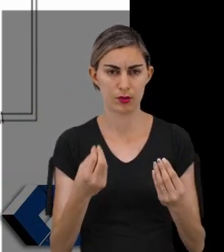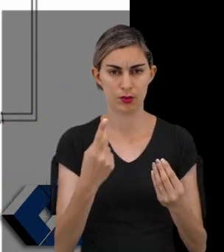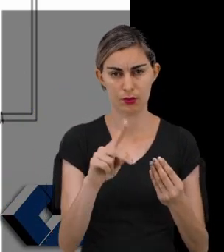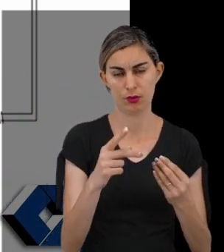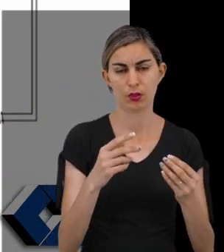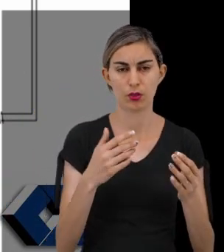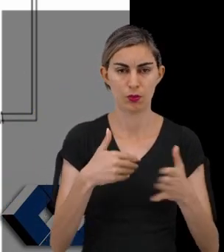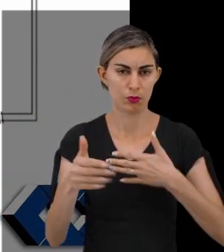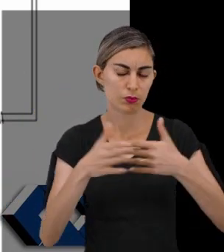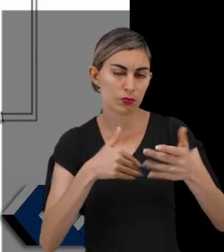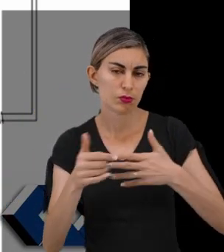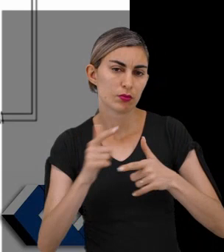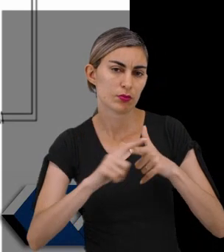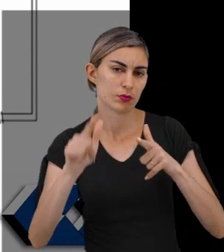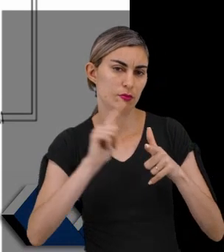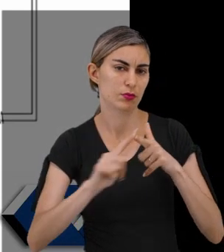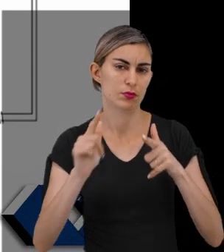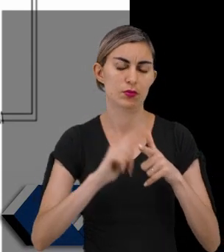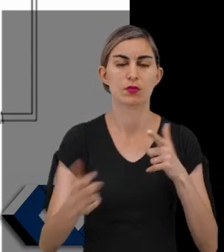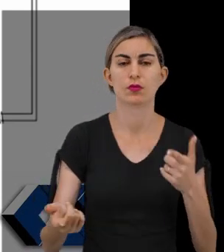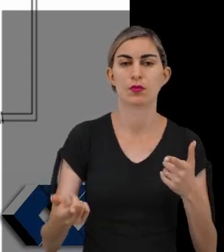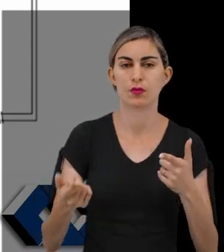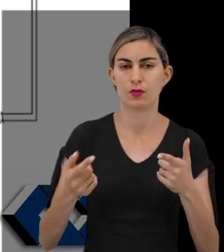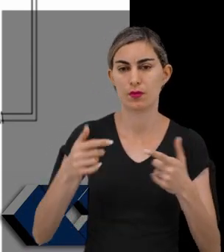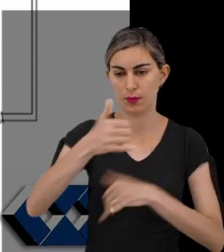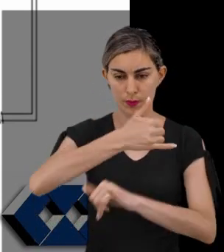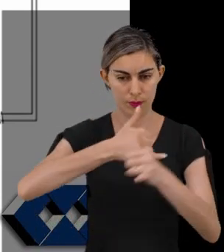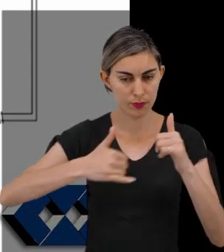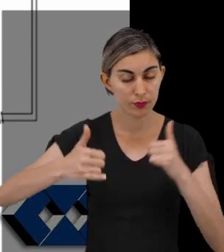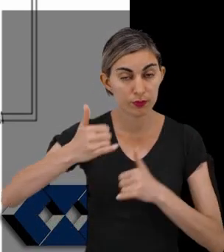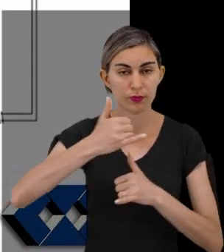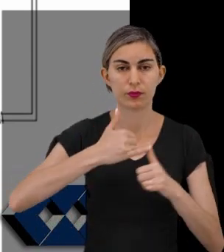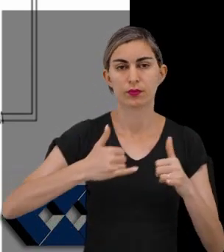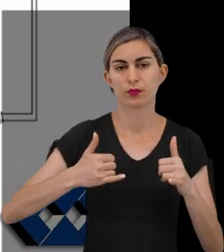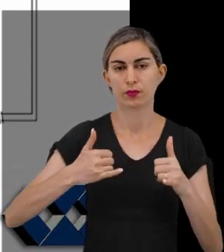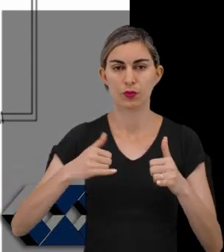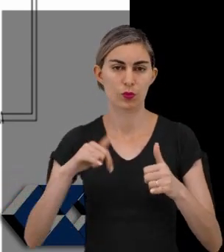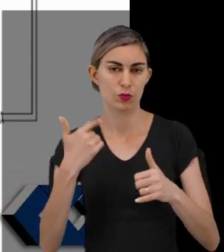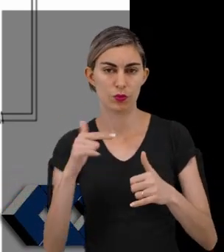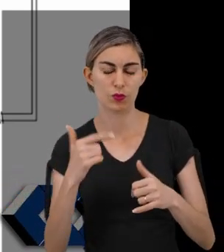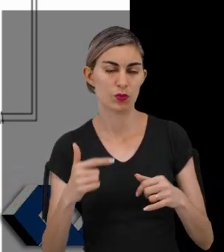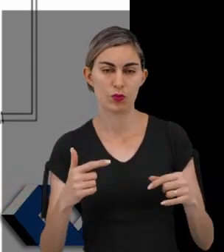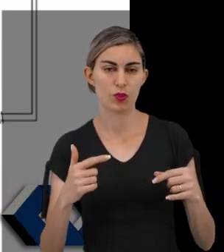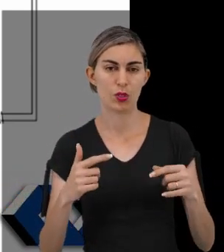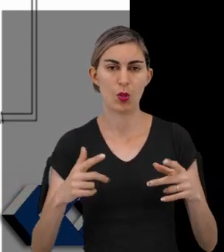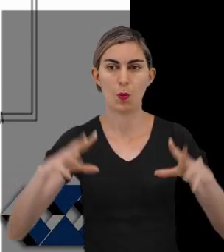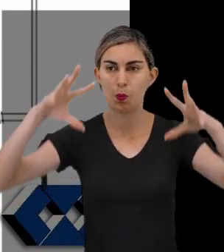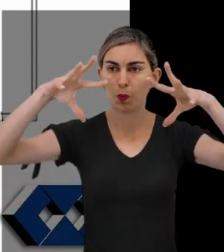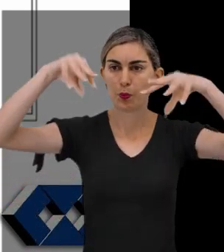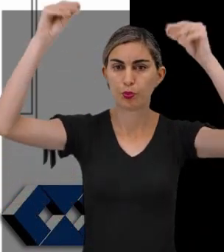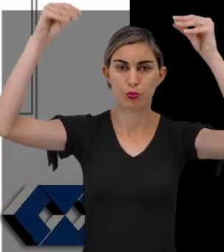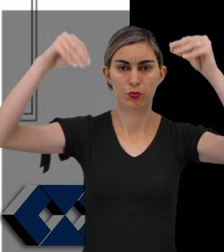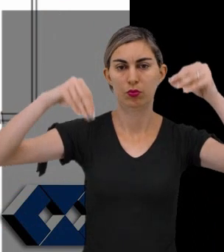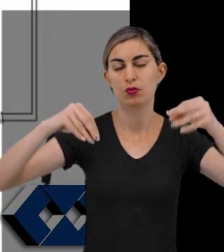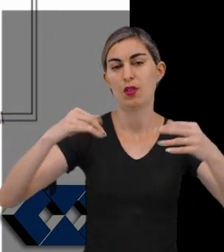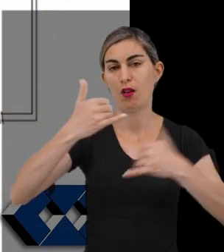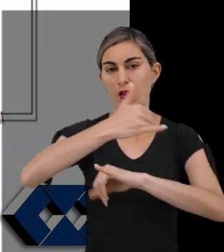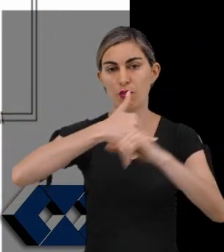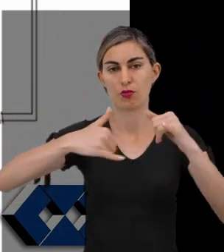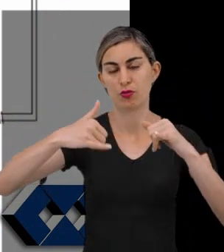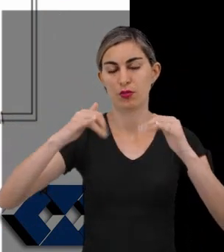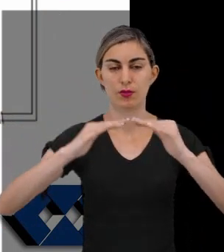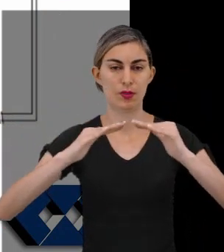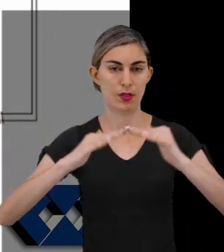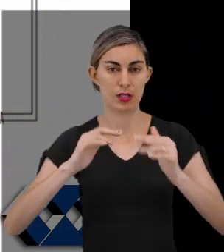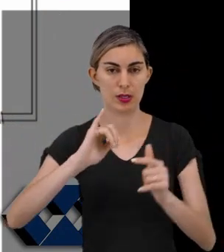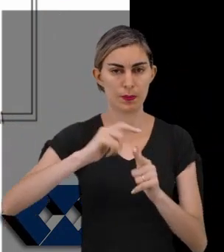houver qualquer problema na instalação elétrica, não haja um corte total ali da energia da residência, né?